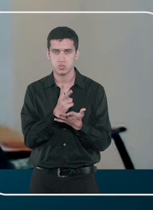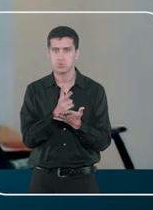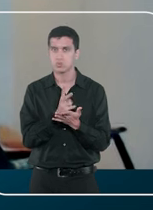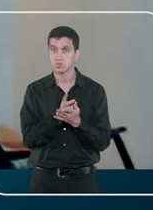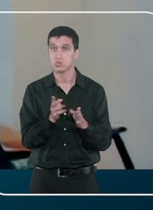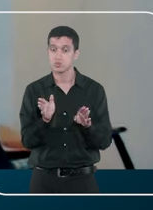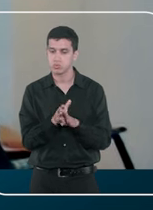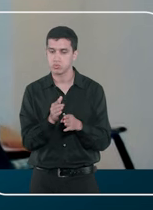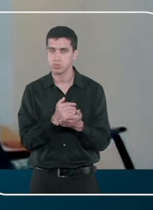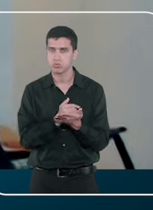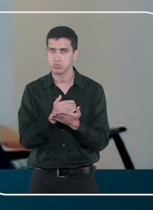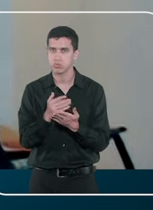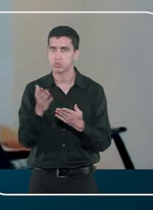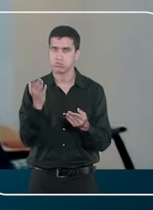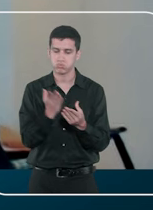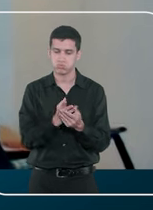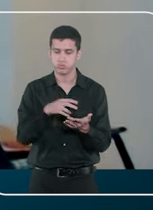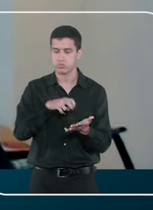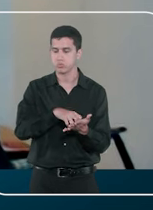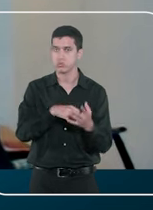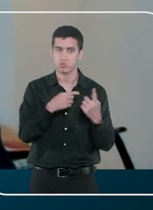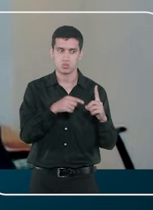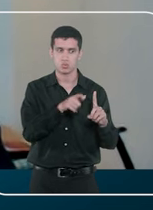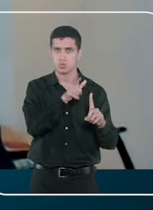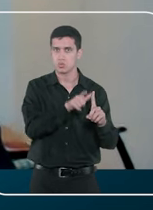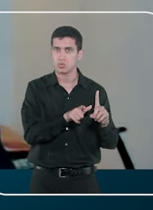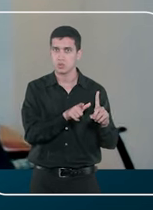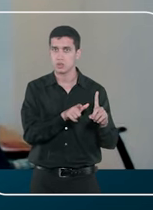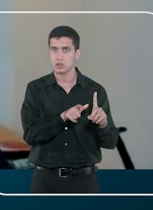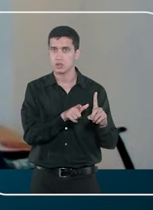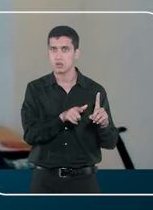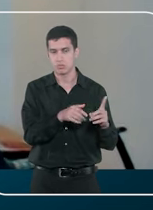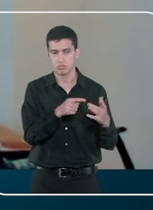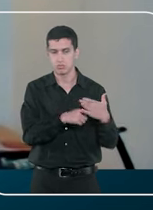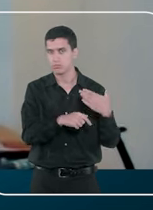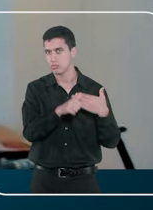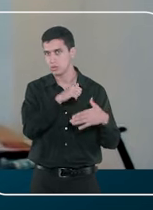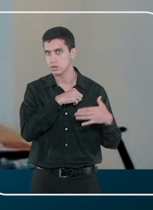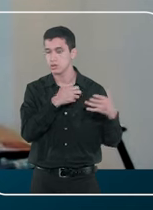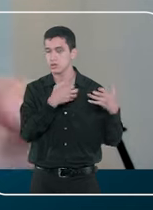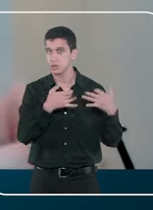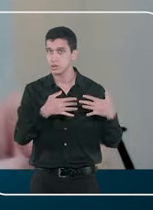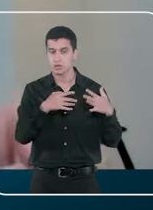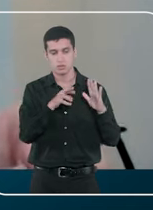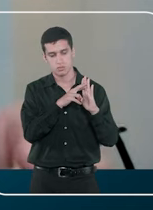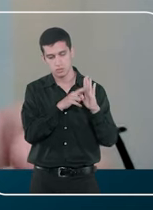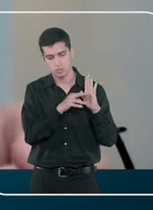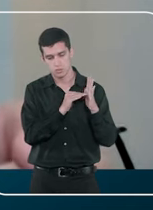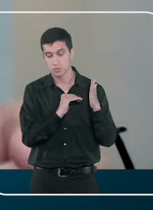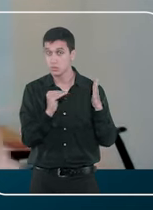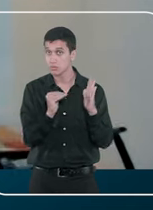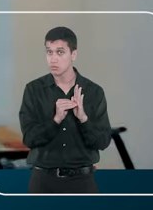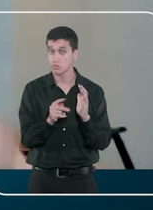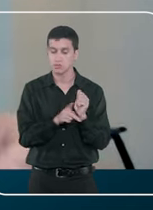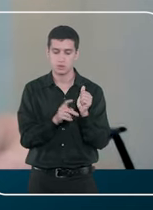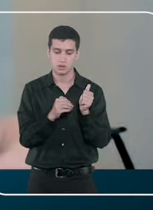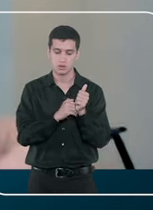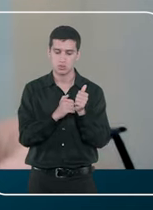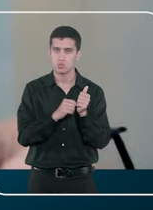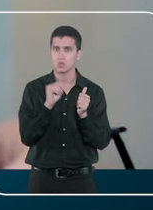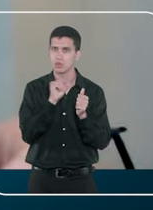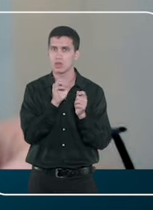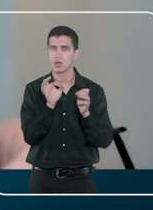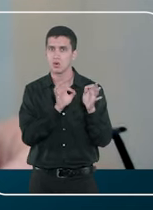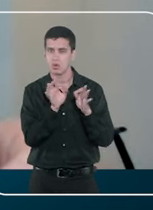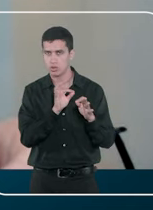da instauração do processo crime contra o colaborador, isso se refere ao regime geral de sigilo do que é produzido